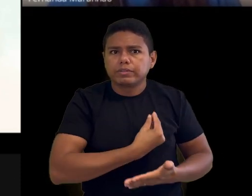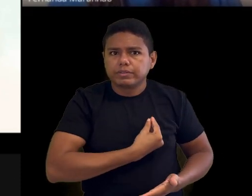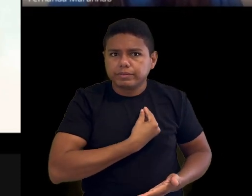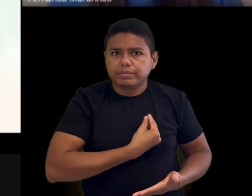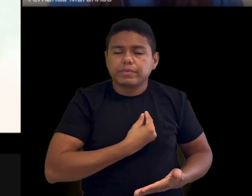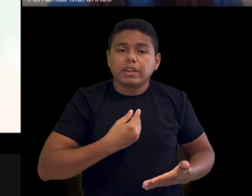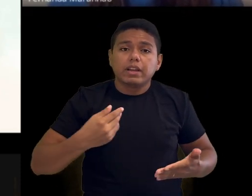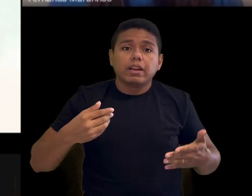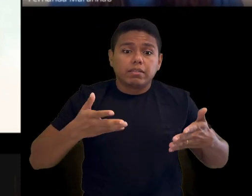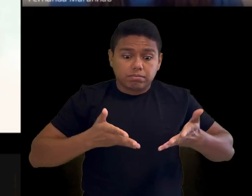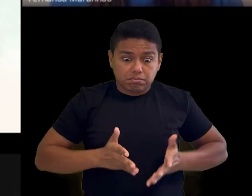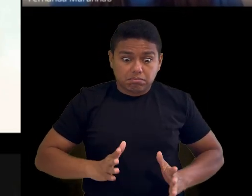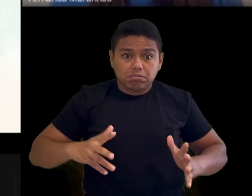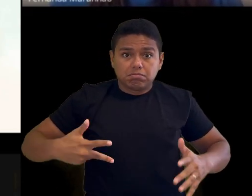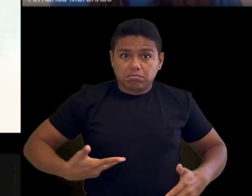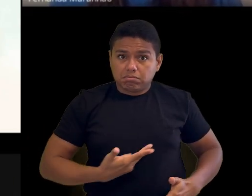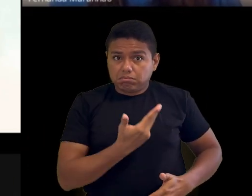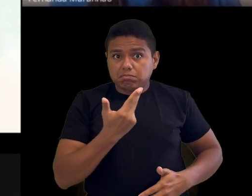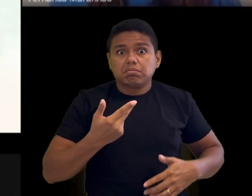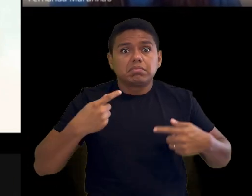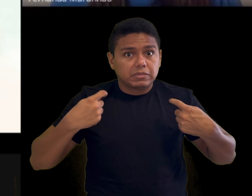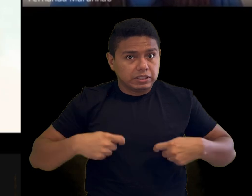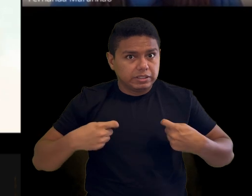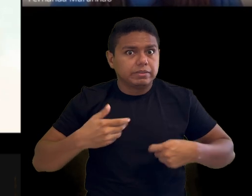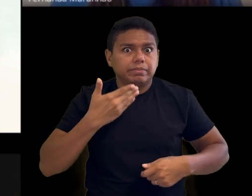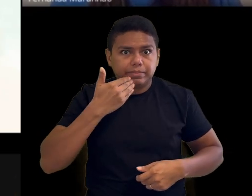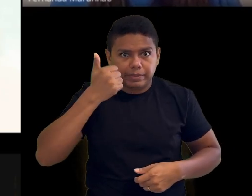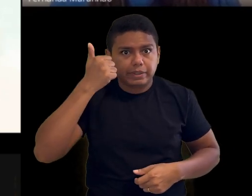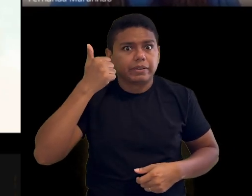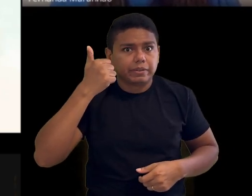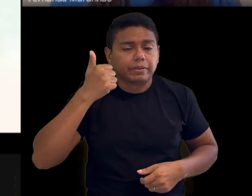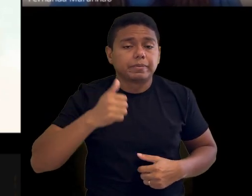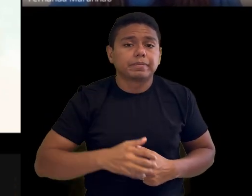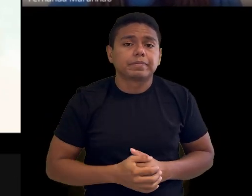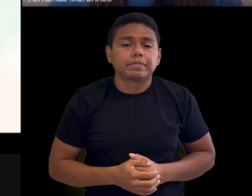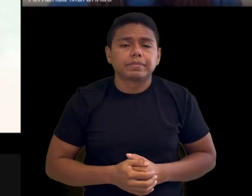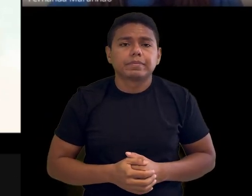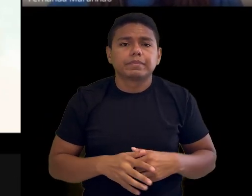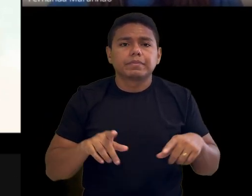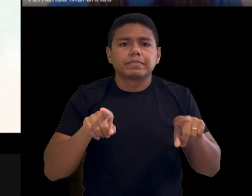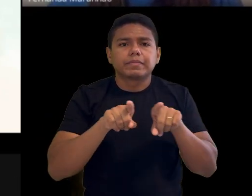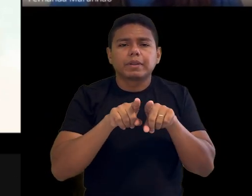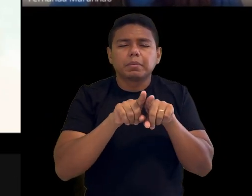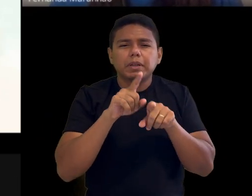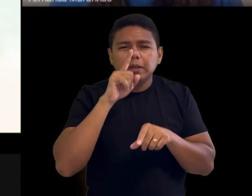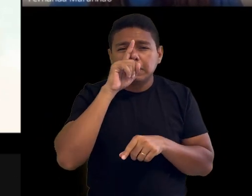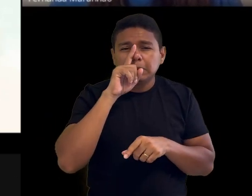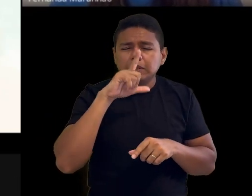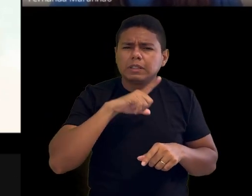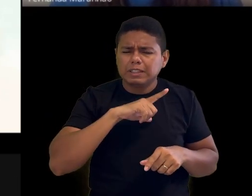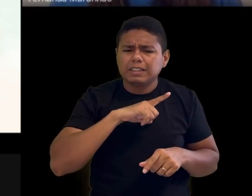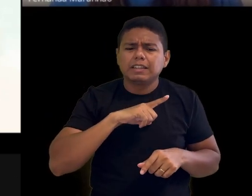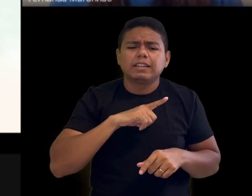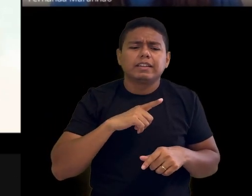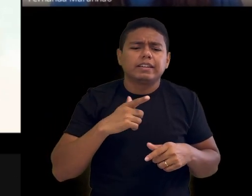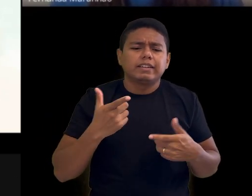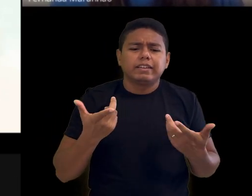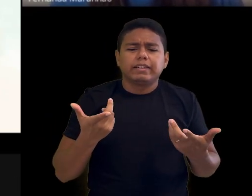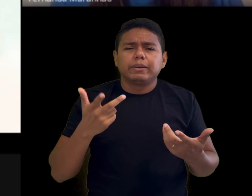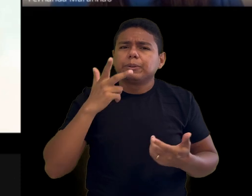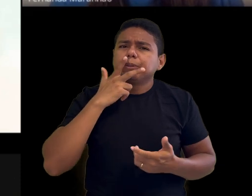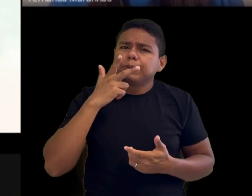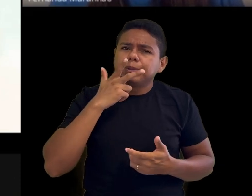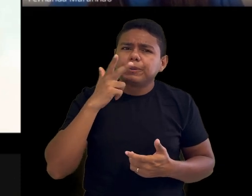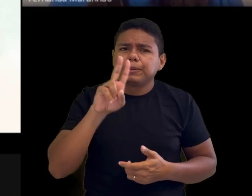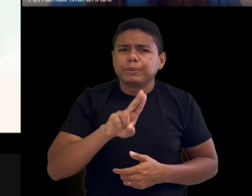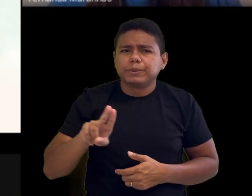de perfuração uterina, também são fatores de risco. A paciente que é tabagista, além disso, a própria história e os